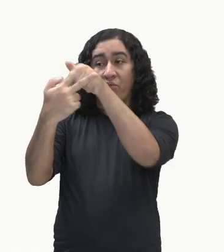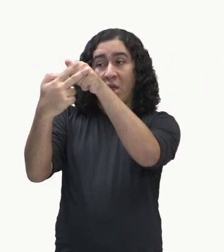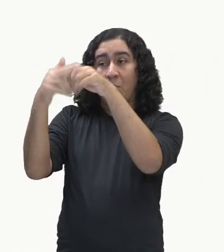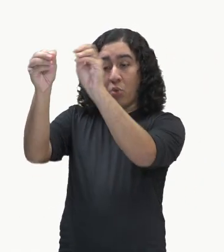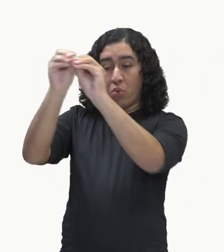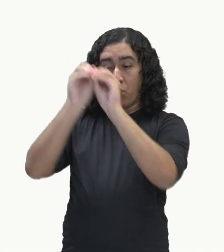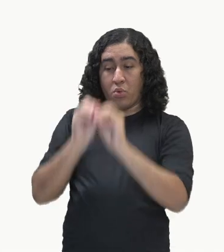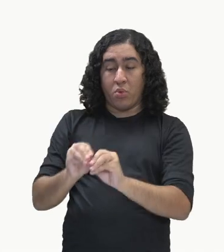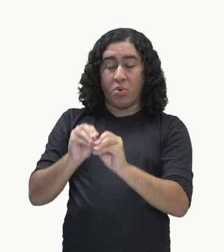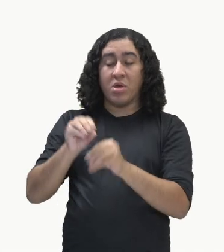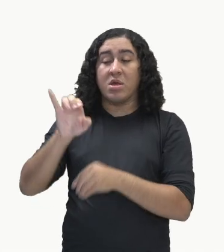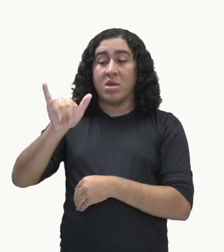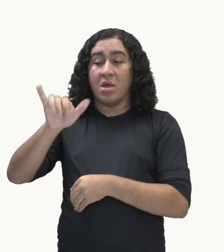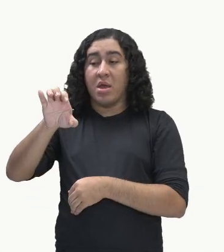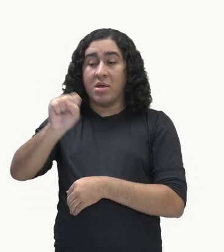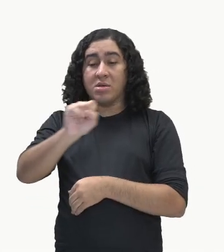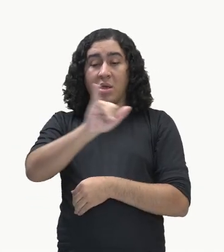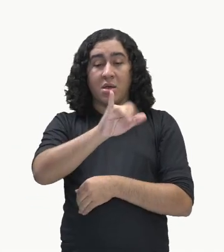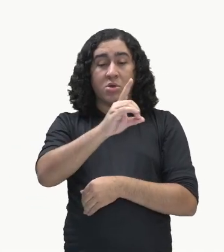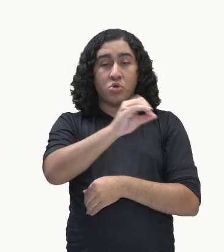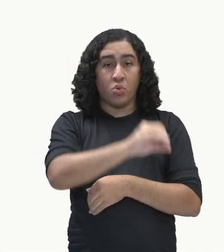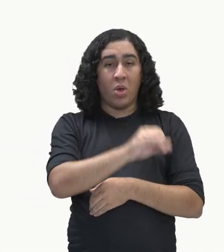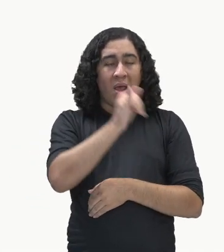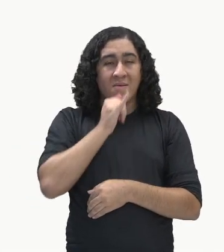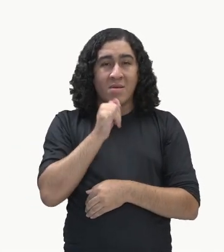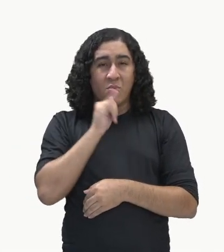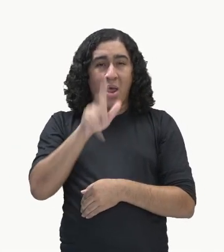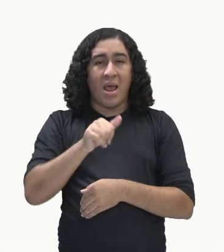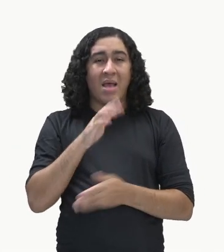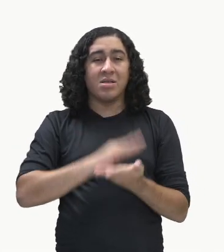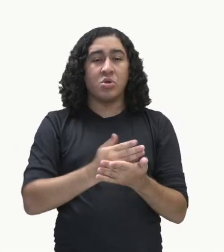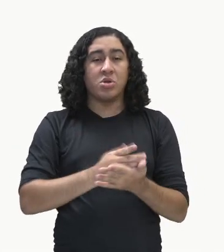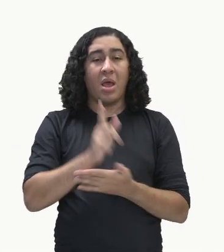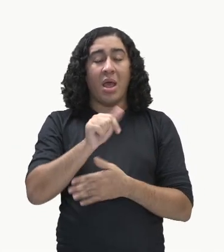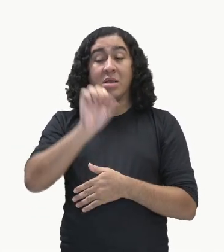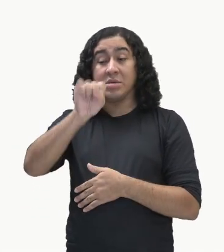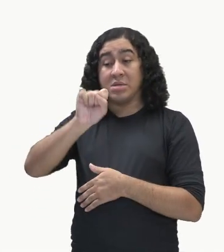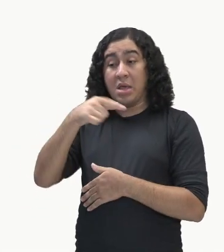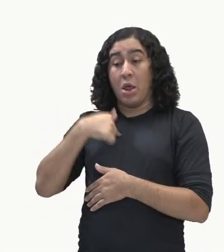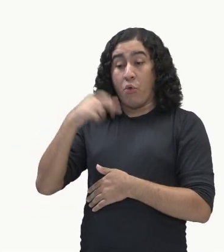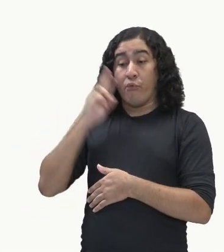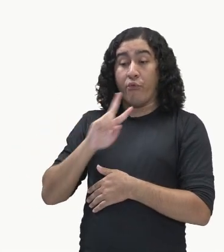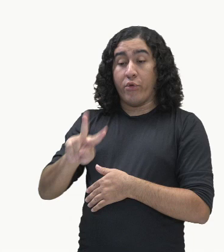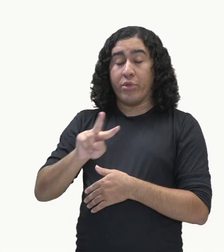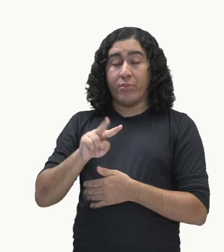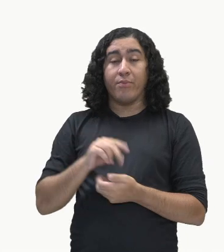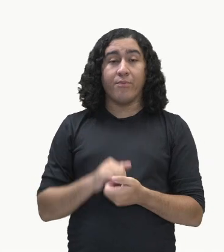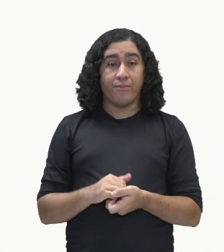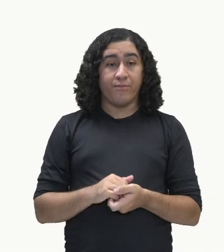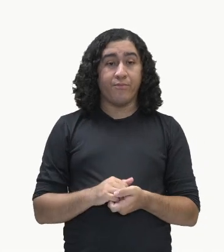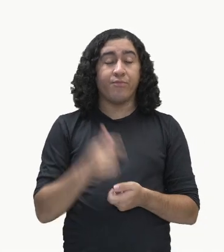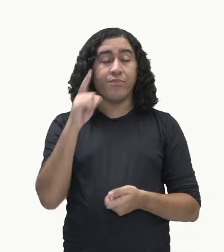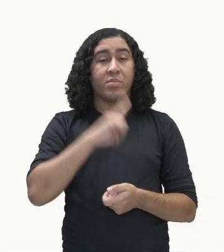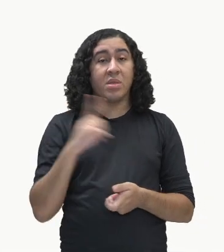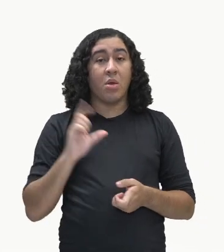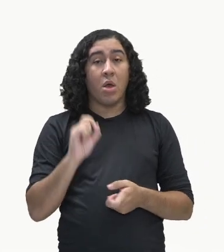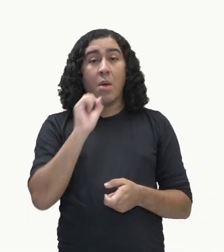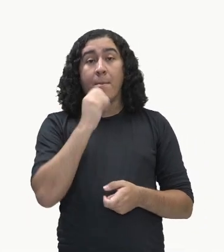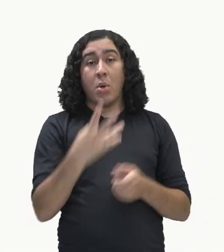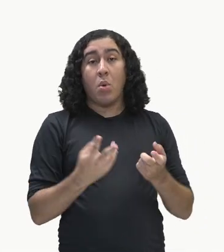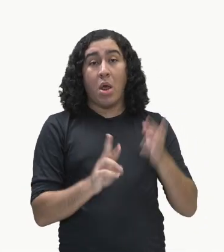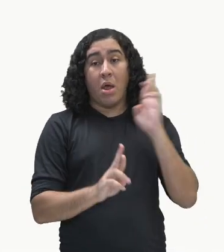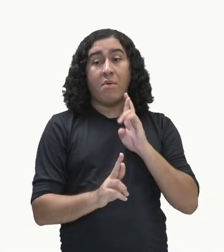eu dissesse assim, sim, eu estou vendo. Né? Eu estou reafirmando positivamente aquela pergunta, né? Me referindo àquela pergunta de uma